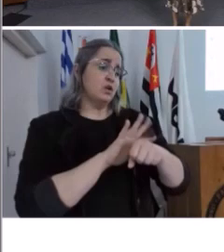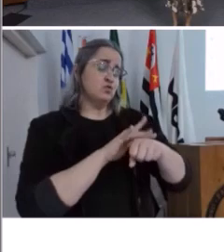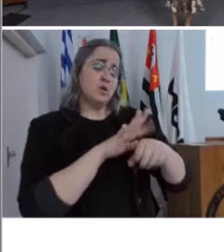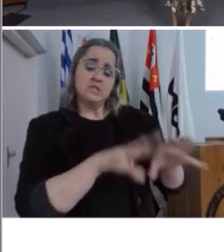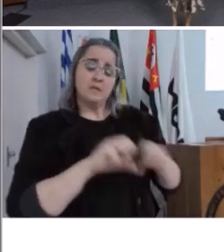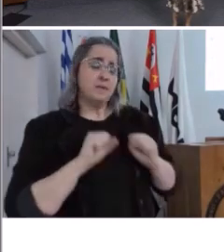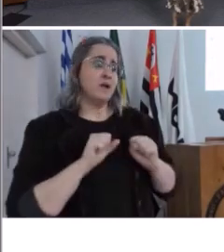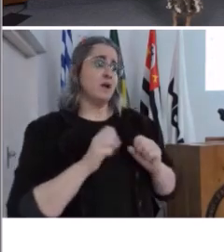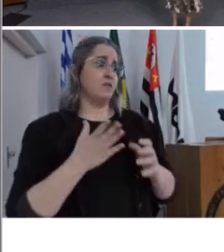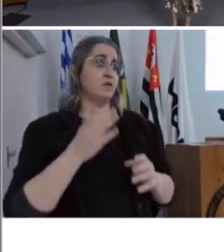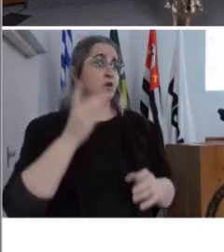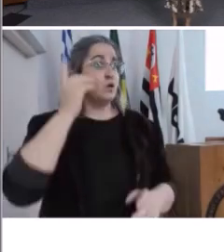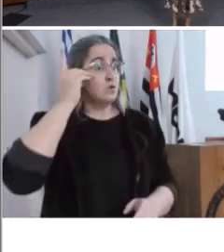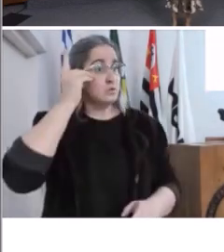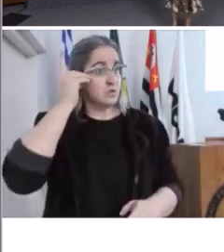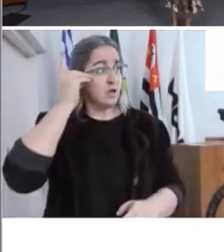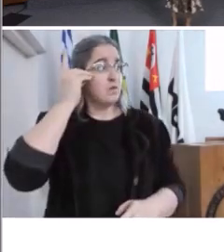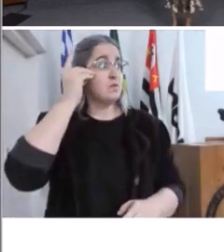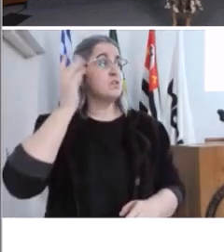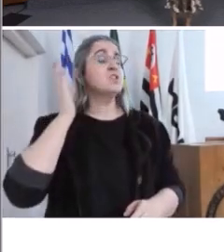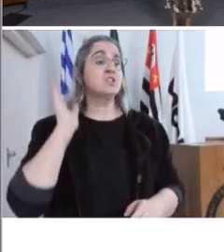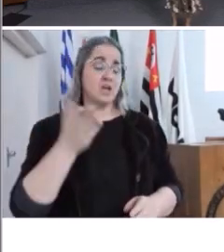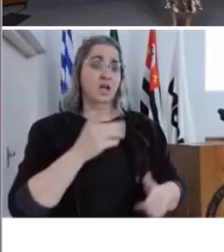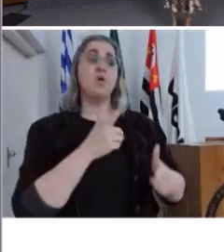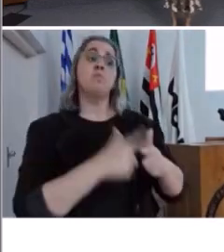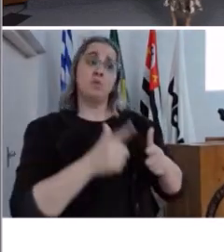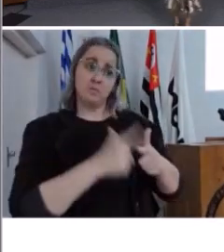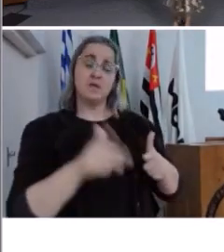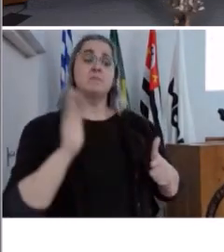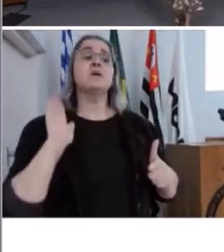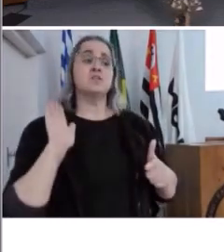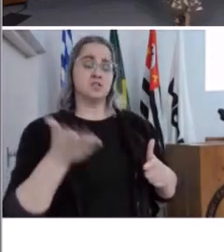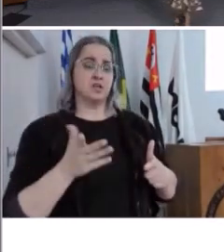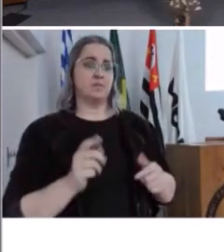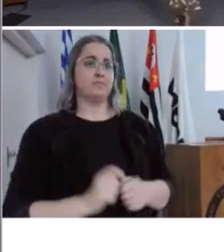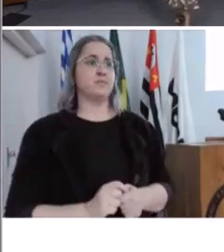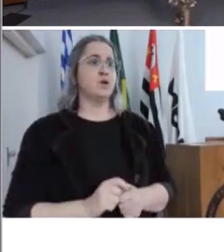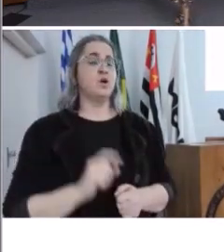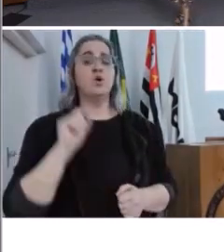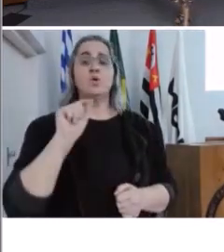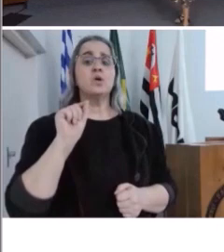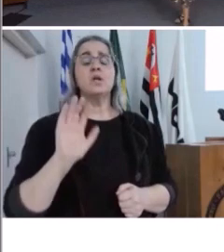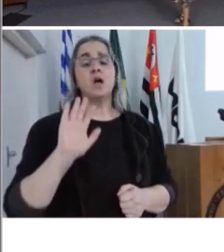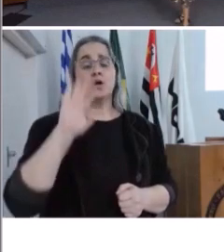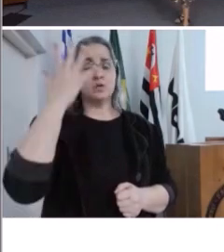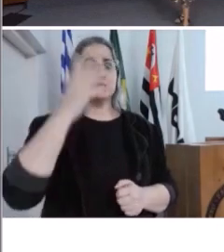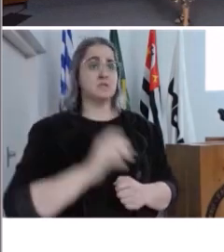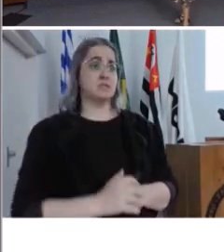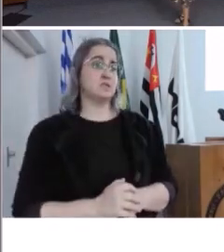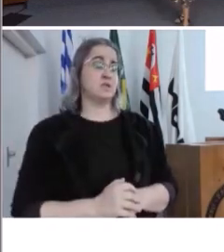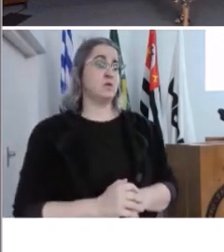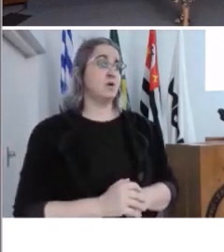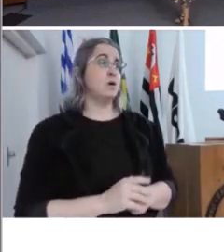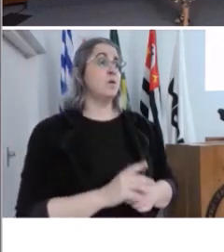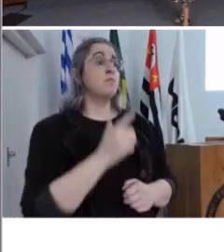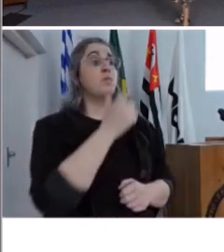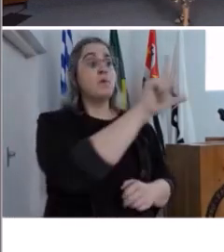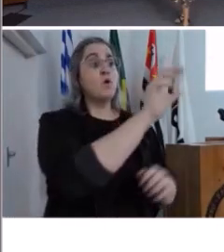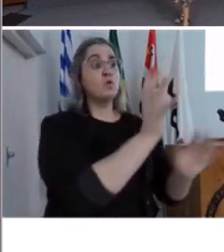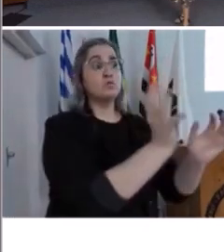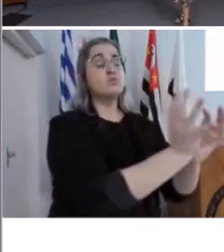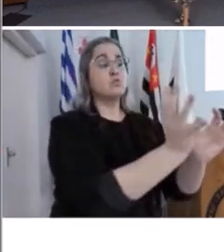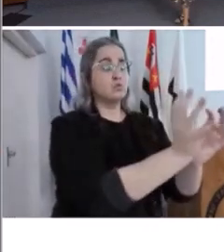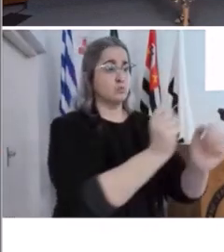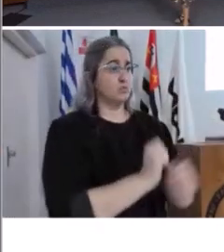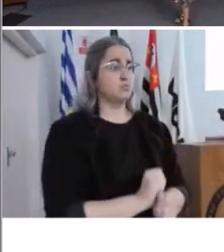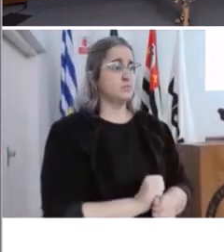satisfatório. Né? A síndrome de Down já é um problema em relação a isso. O que aconteceu? A gente encaminhou até para o pessoal da